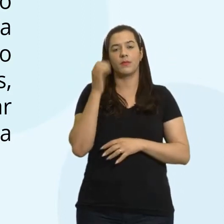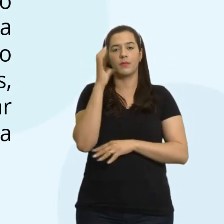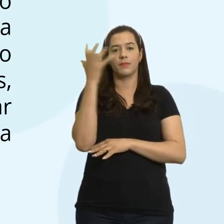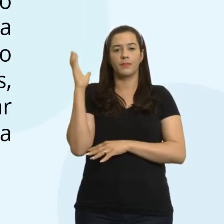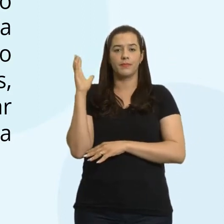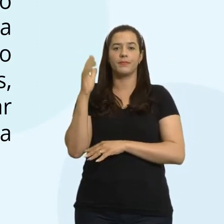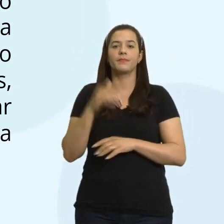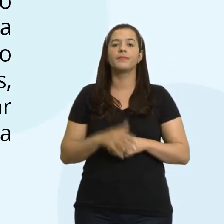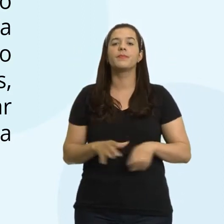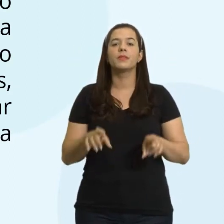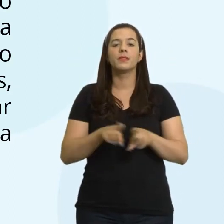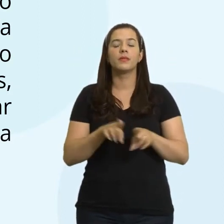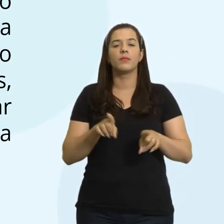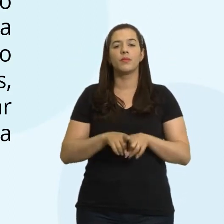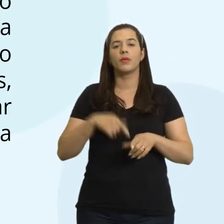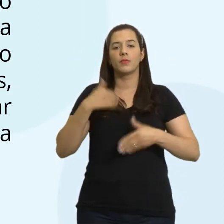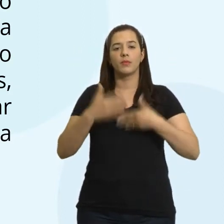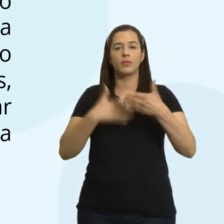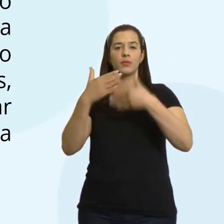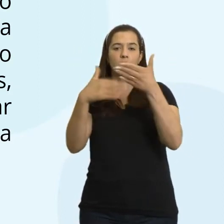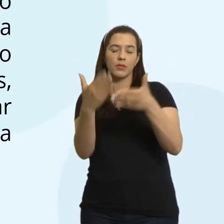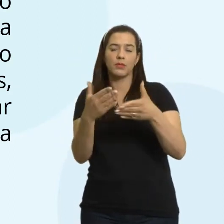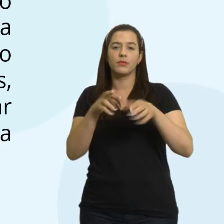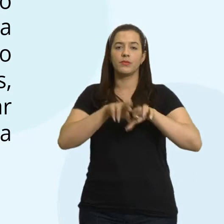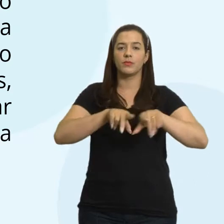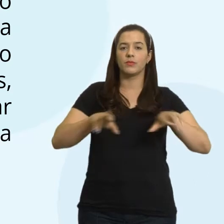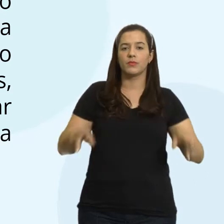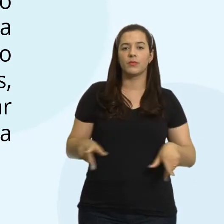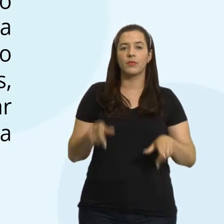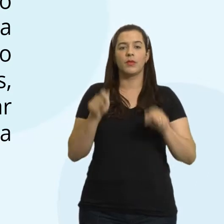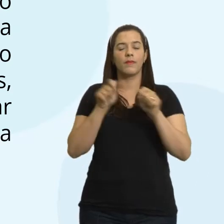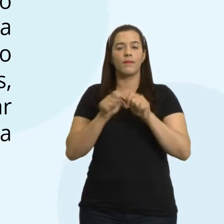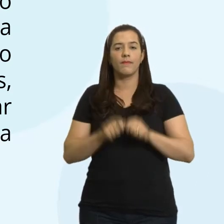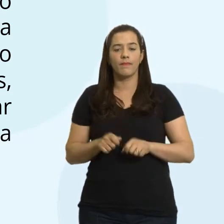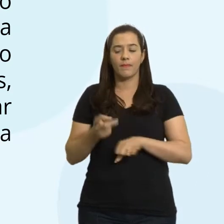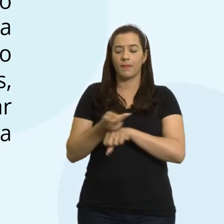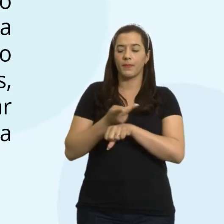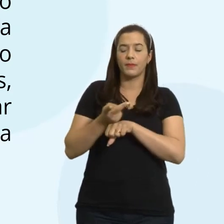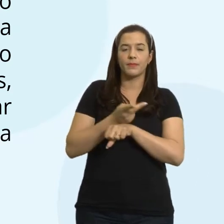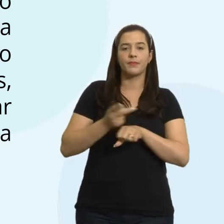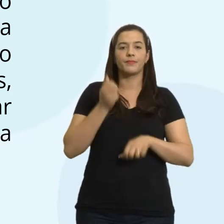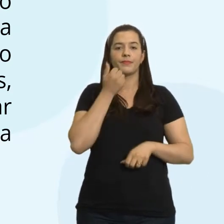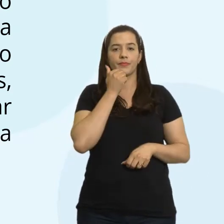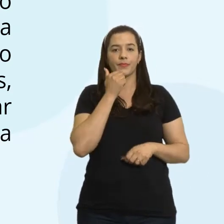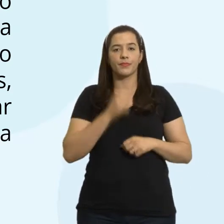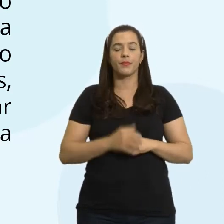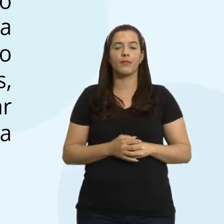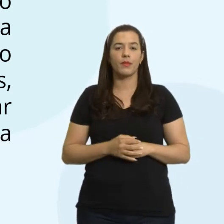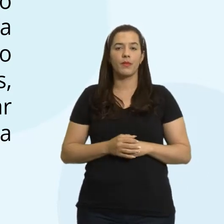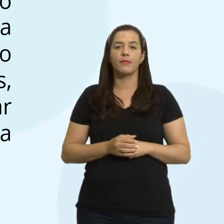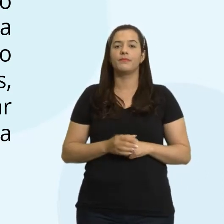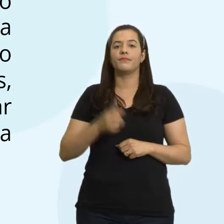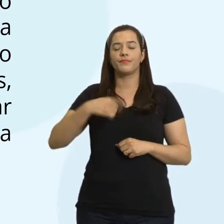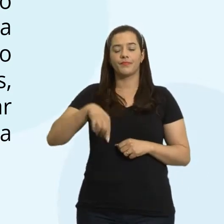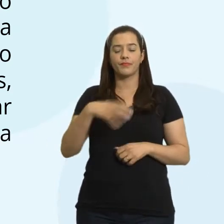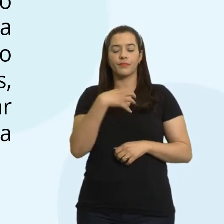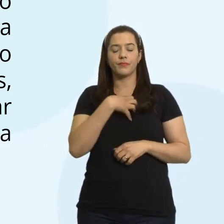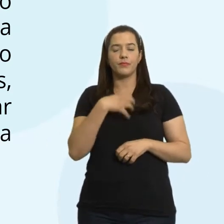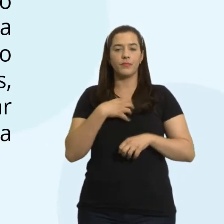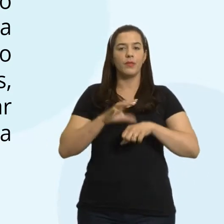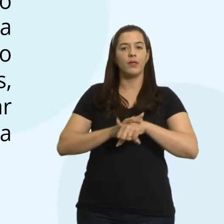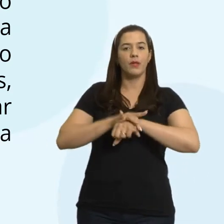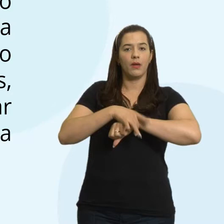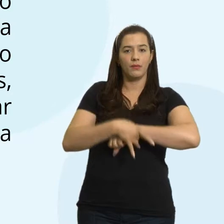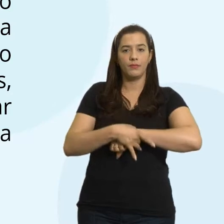bem como dominar processos, práticas e procedimentos da investigação científica, de modo a sentir segurança no debate